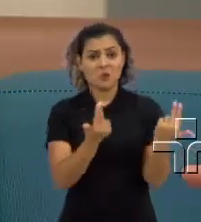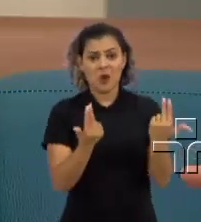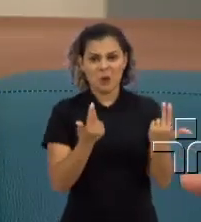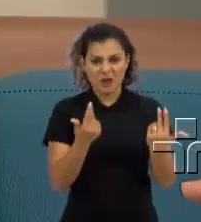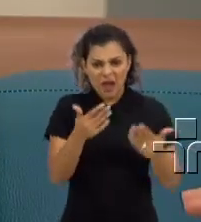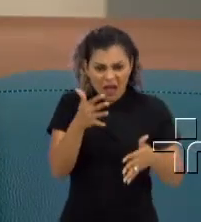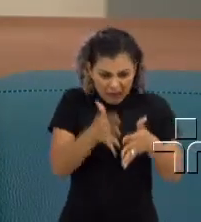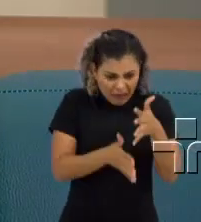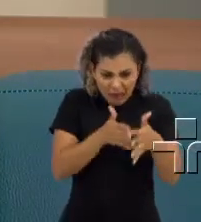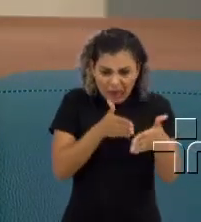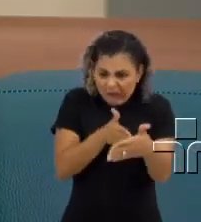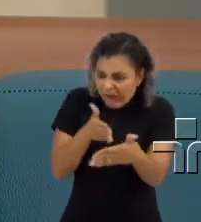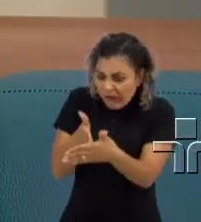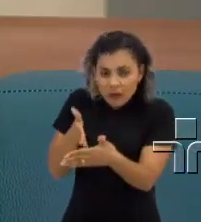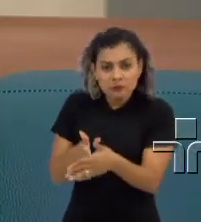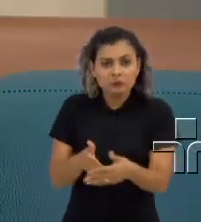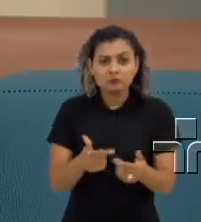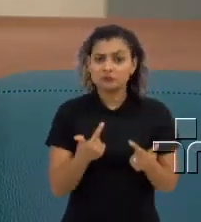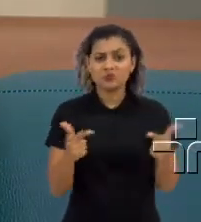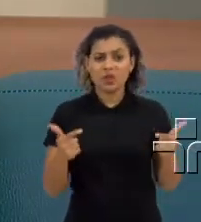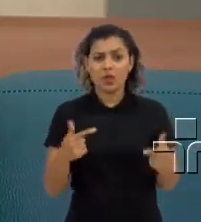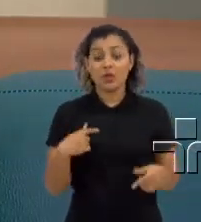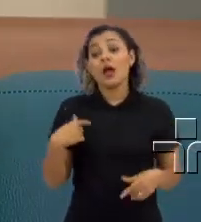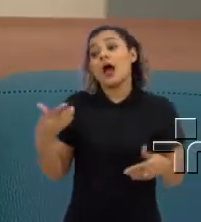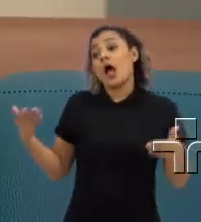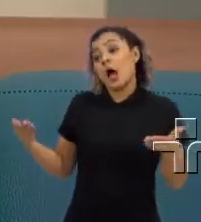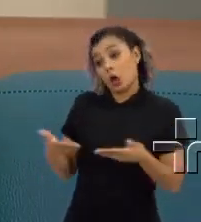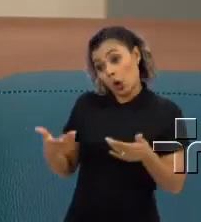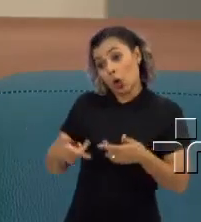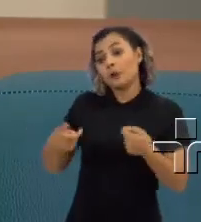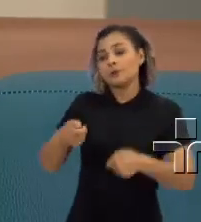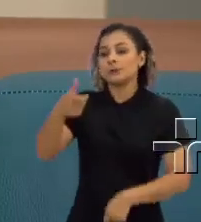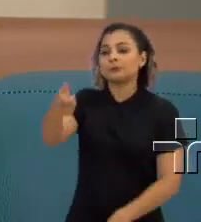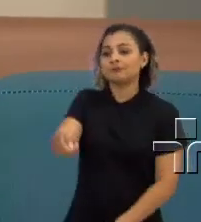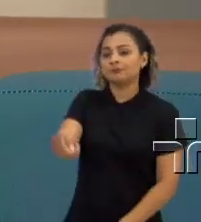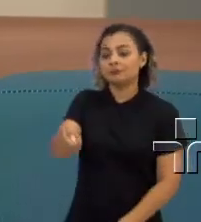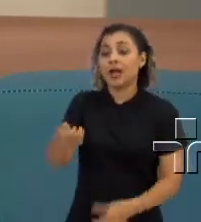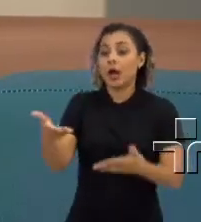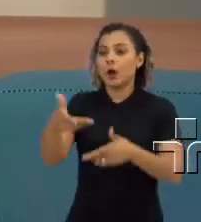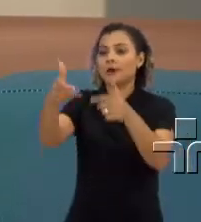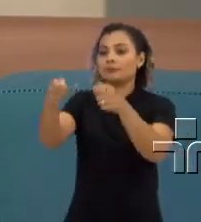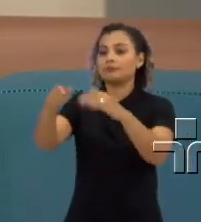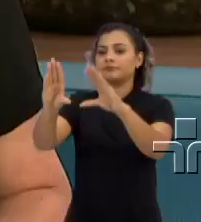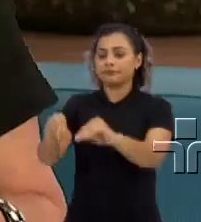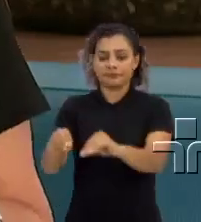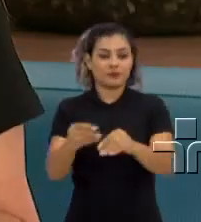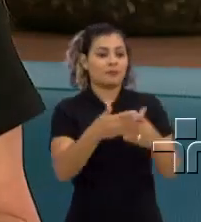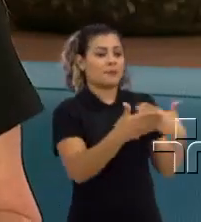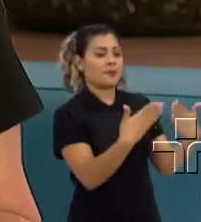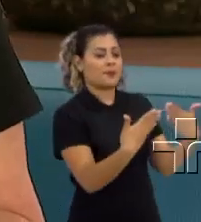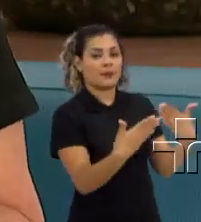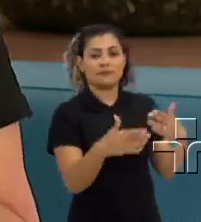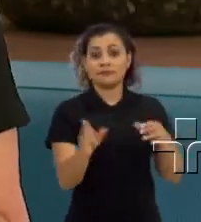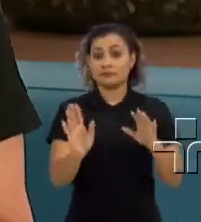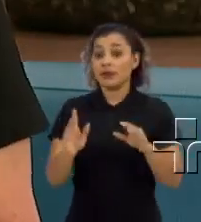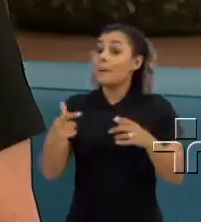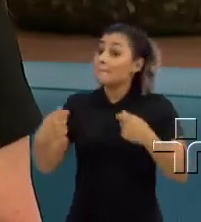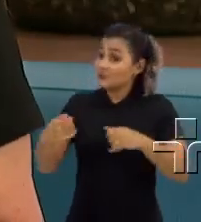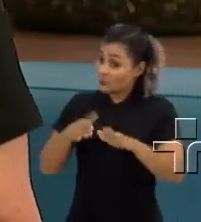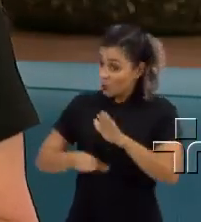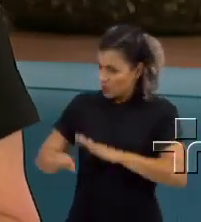obstáculos que a gente tem. A gente fala, agora eu vou ligar tal coisa, agora eu vou desligar. Mas aí precisa ter um